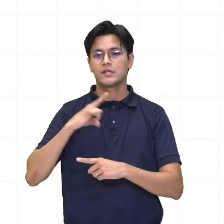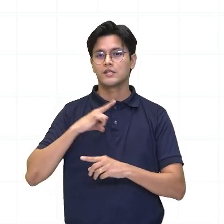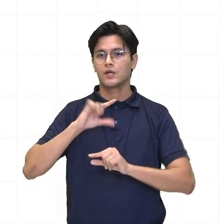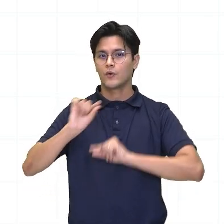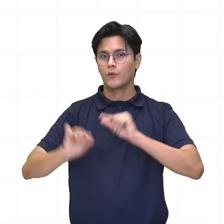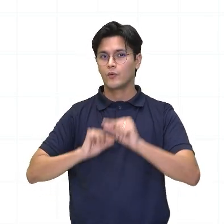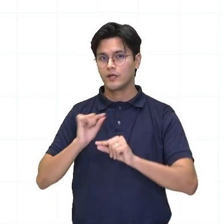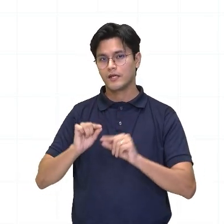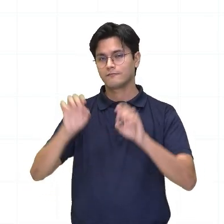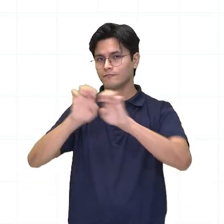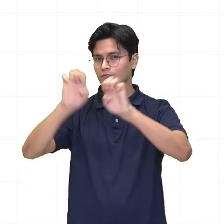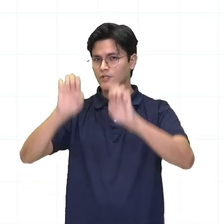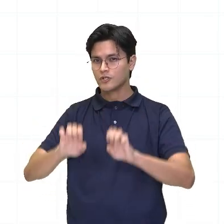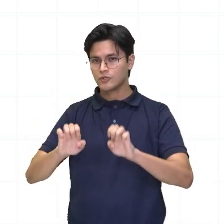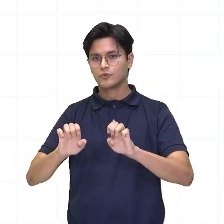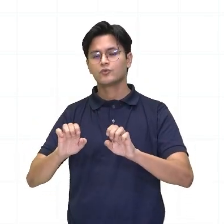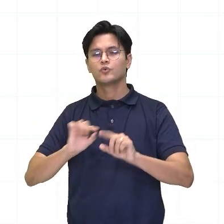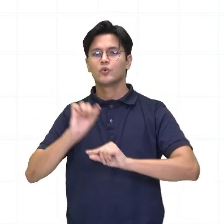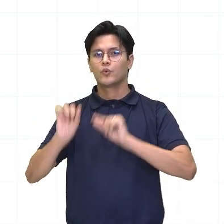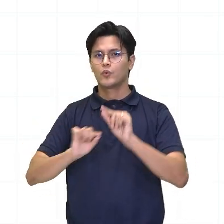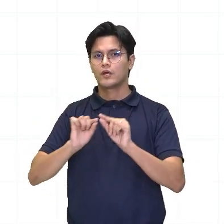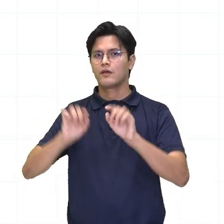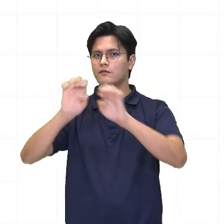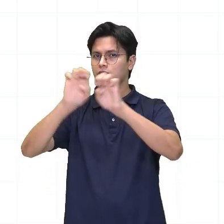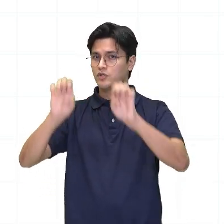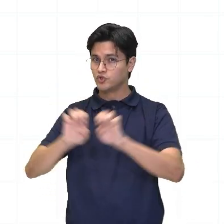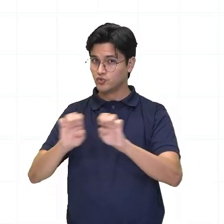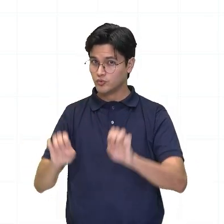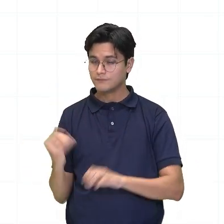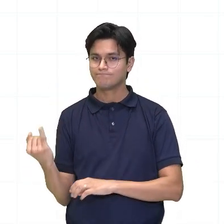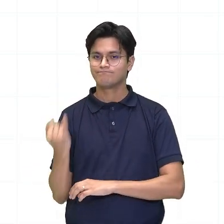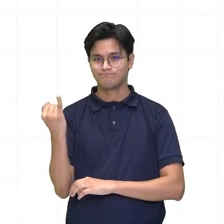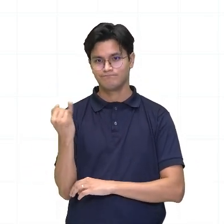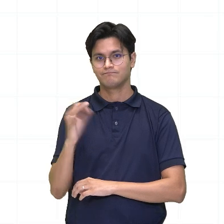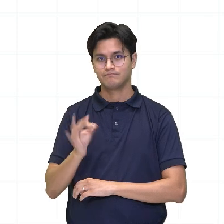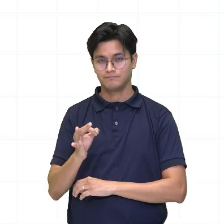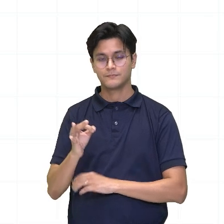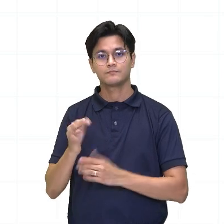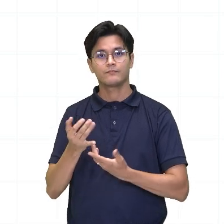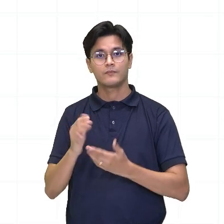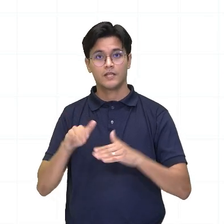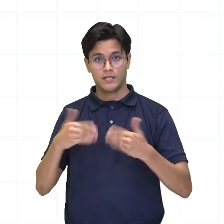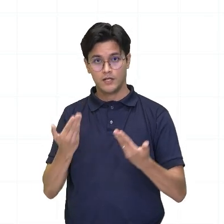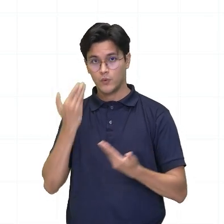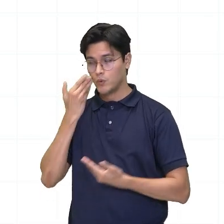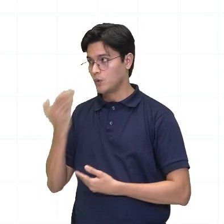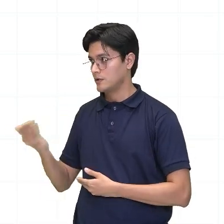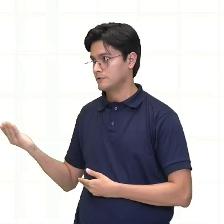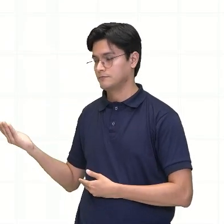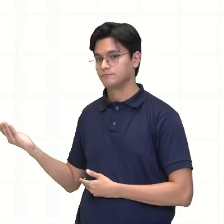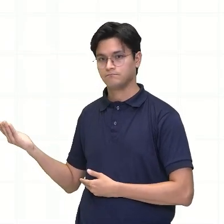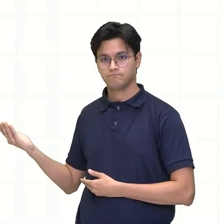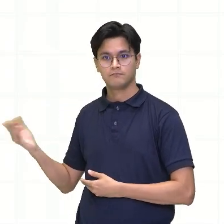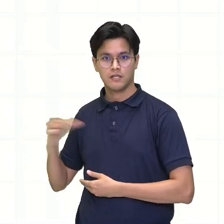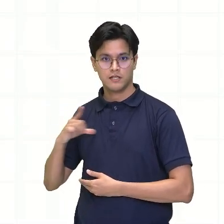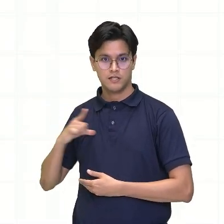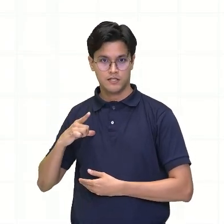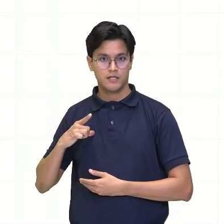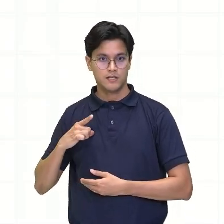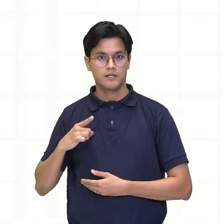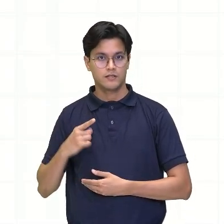algumas estruturas que são bem importantes, tá? Então, observe aí, né, que essa peça, ela é